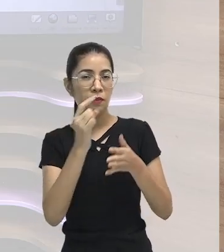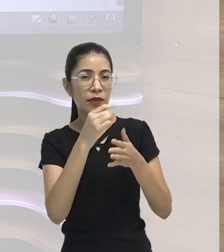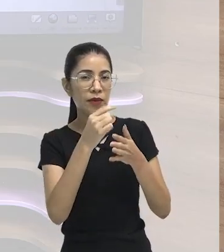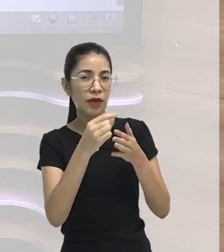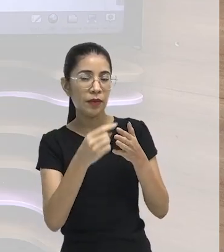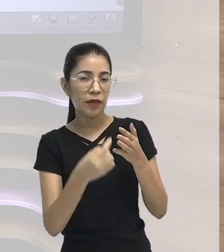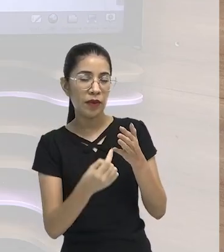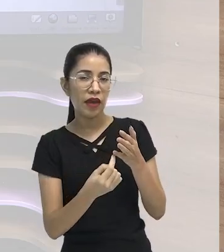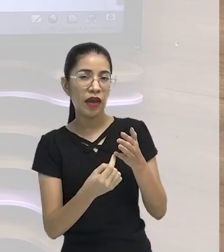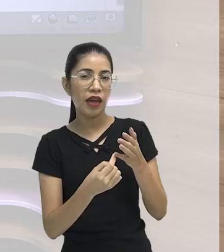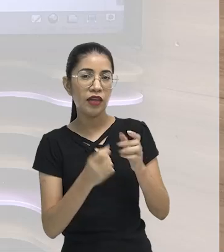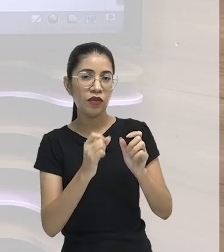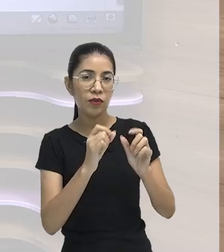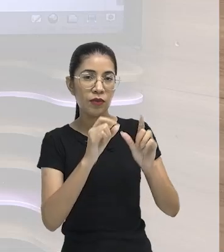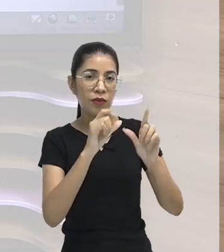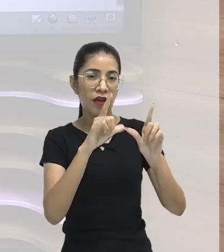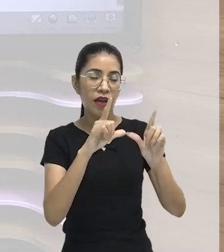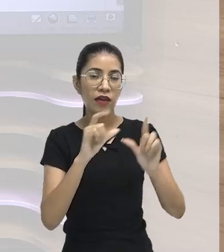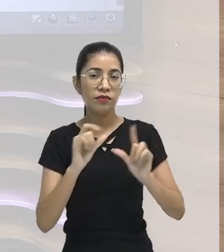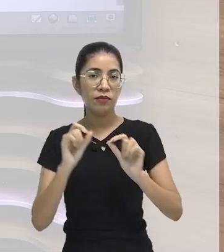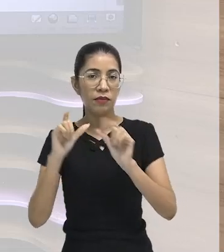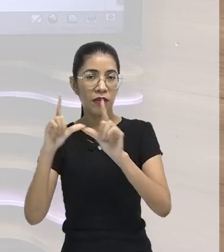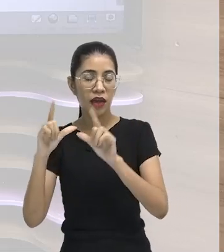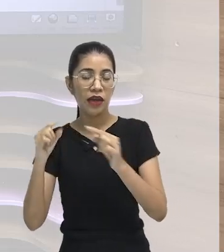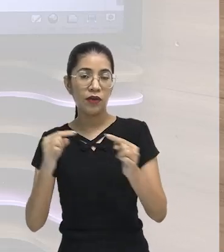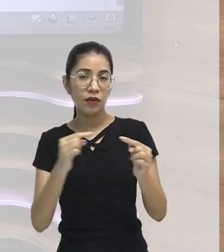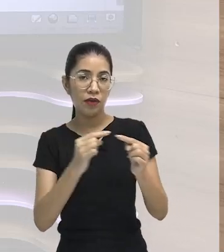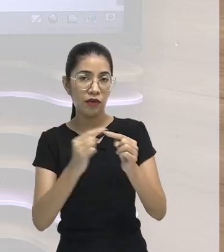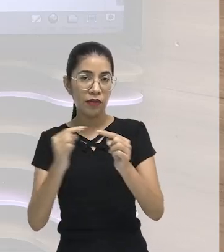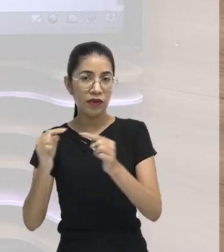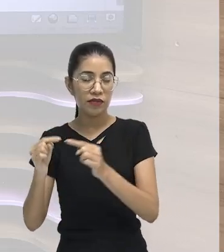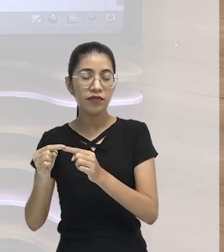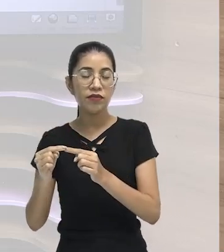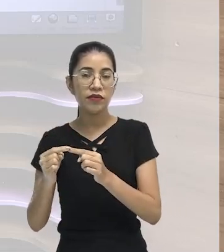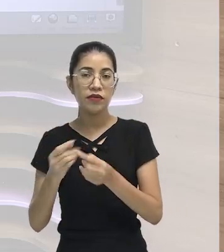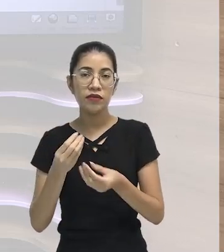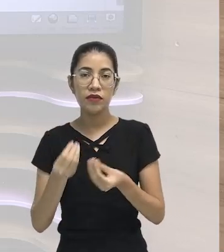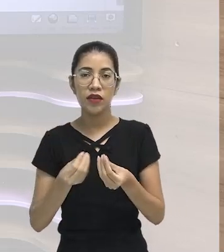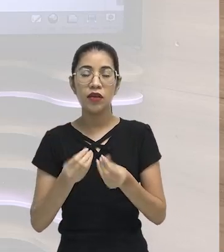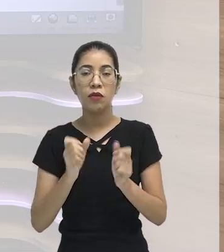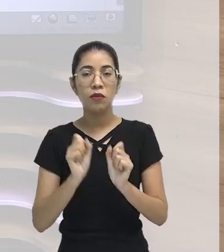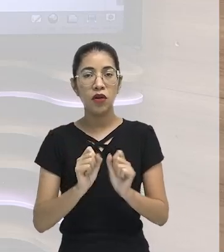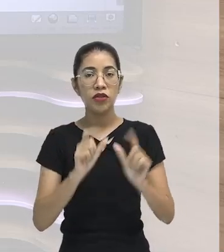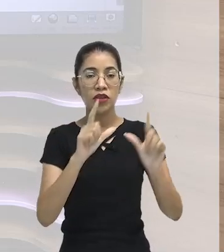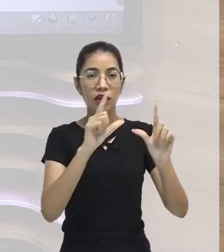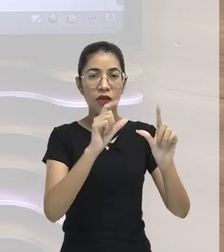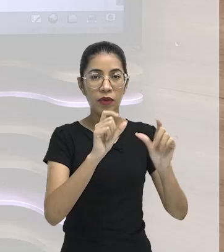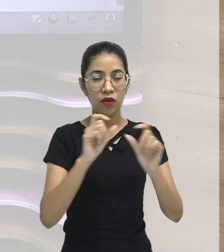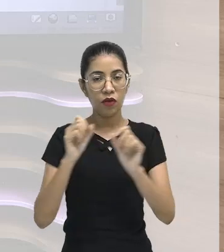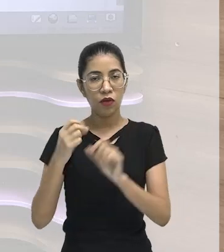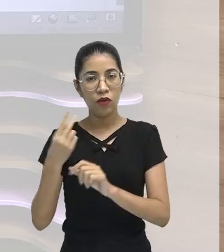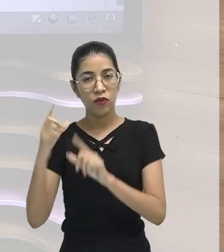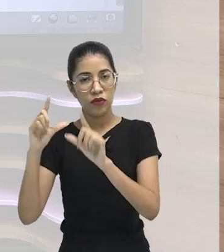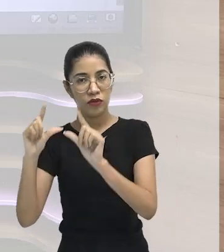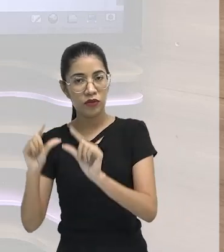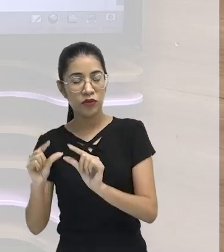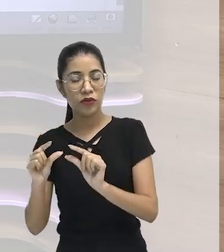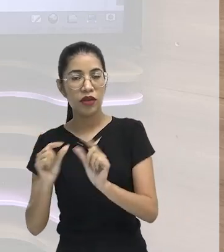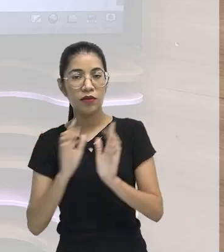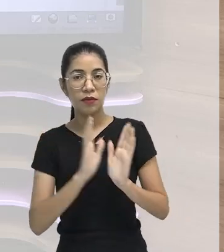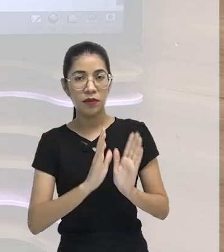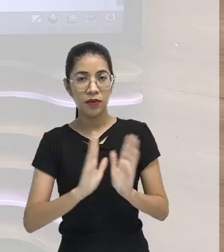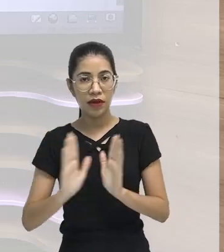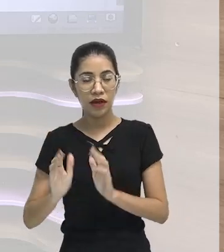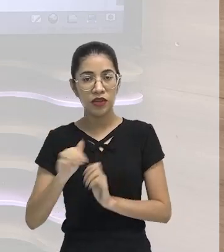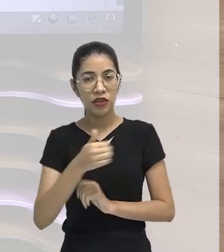irão aumentar proporcionalmente. Ou seja, eles irão aumentar ou diminuir de 18 em